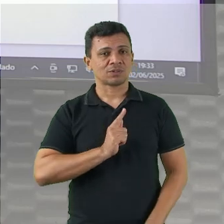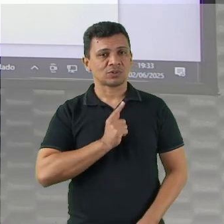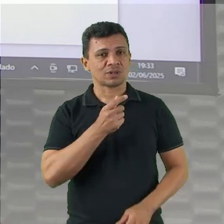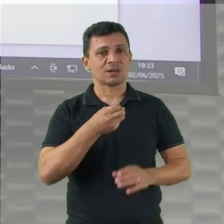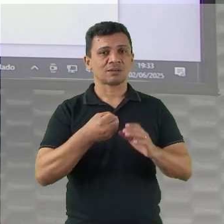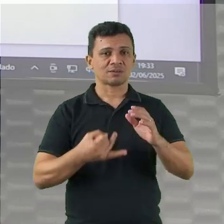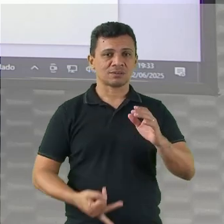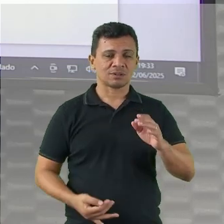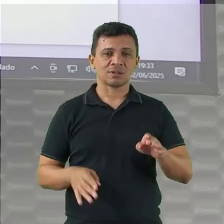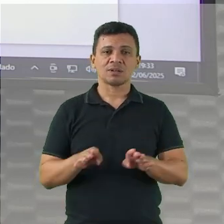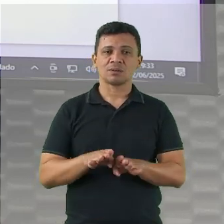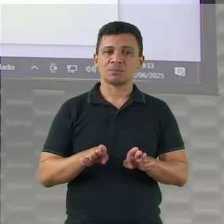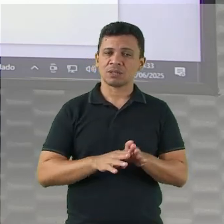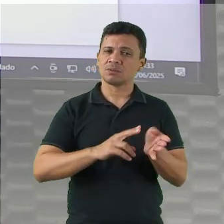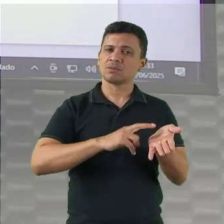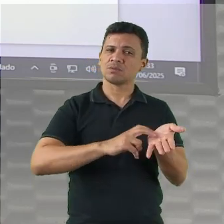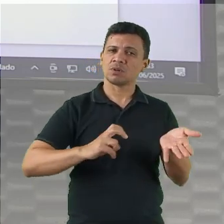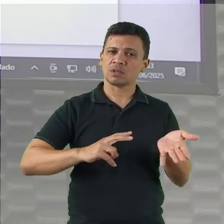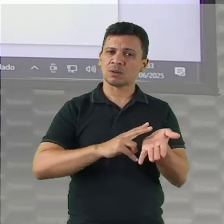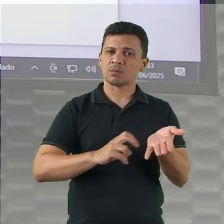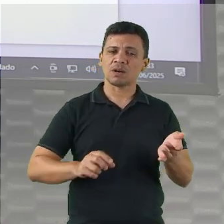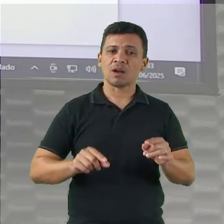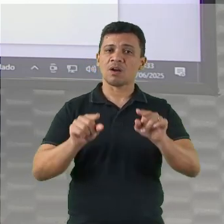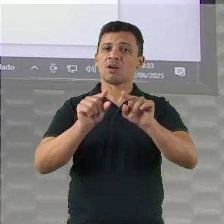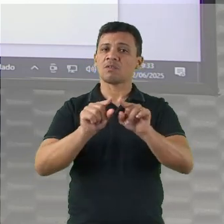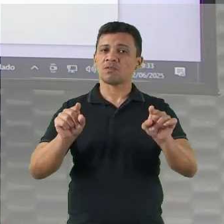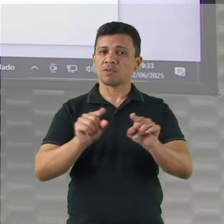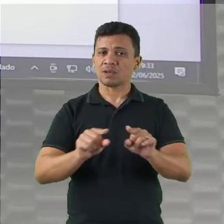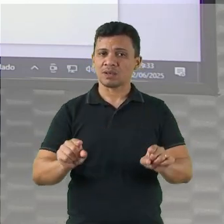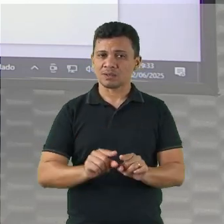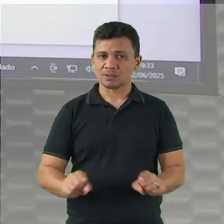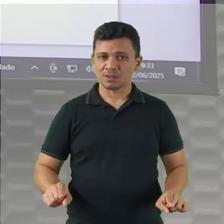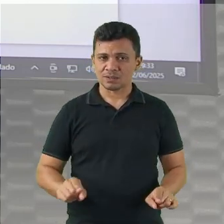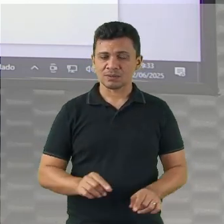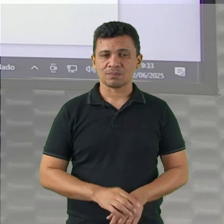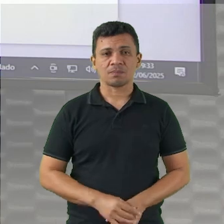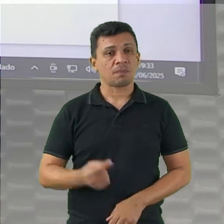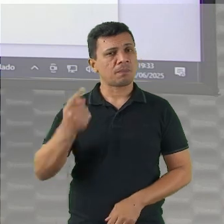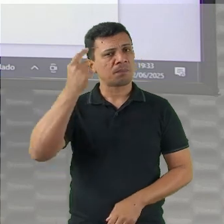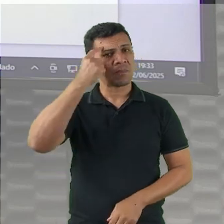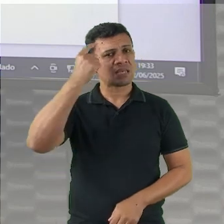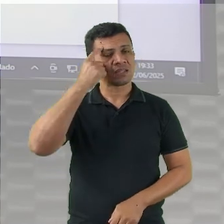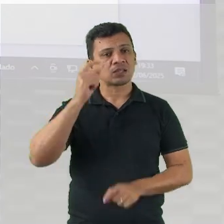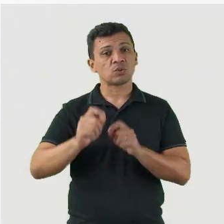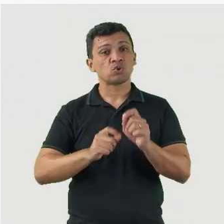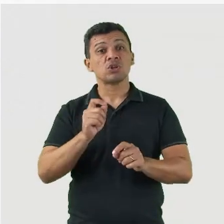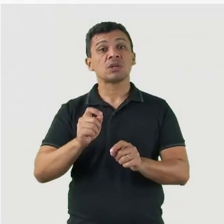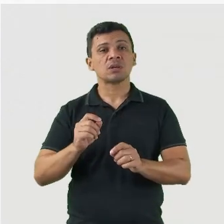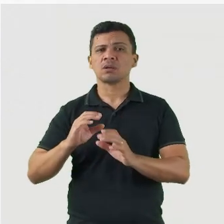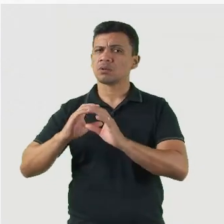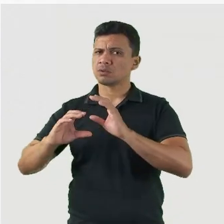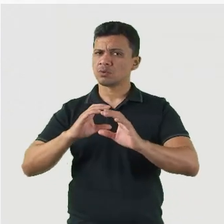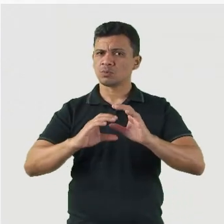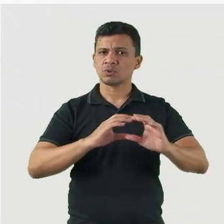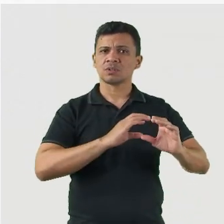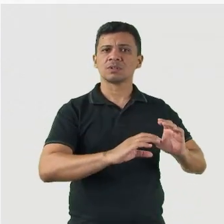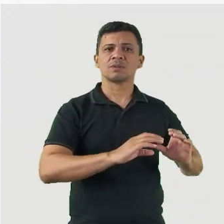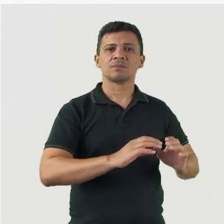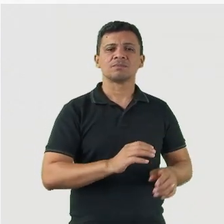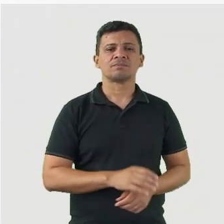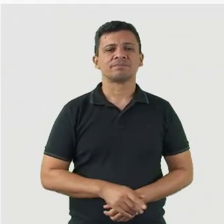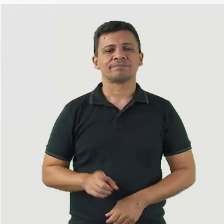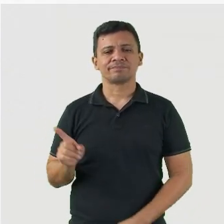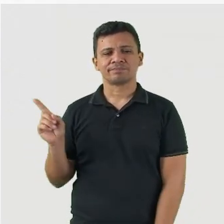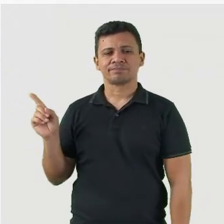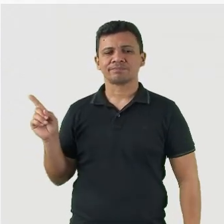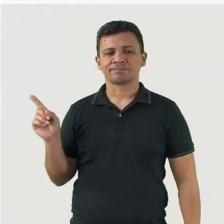gramaticais, aspectos de vocabulário, estruturas frasais, mas pensando na comunicação. Hoje nós vamos